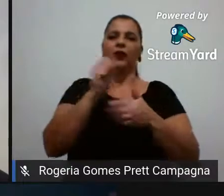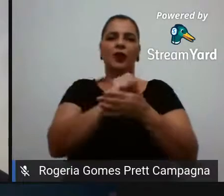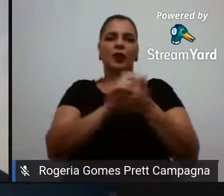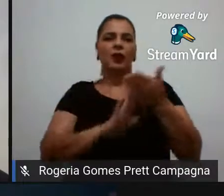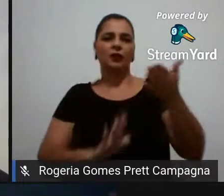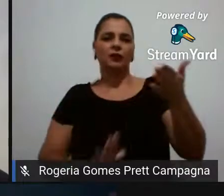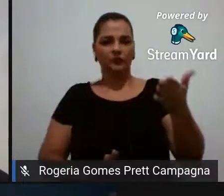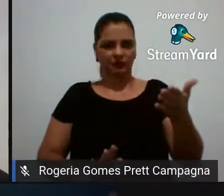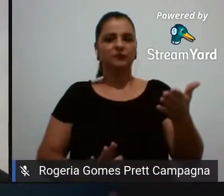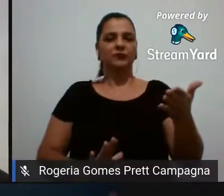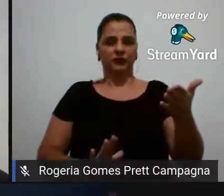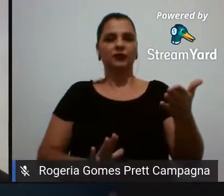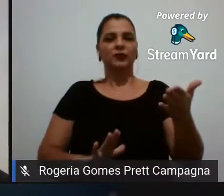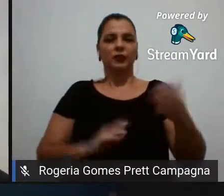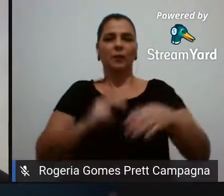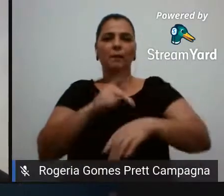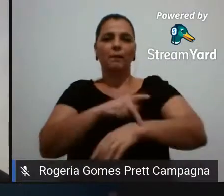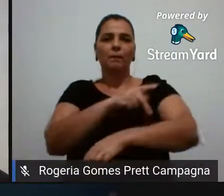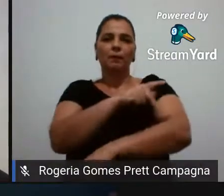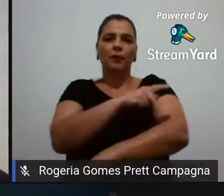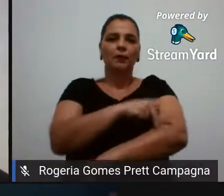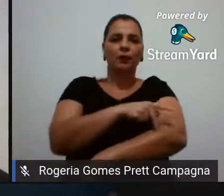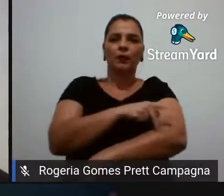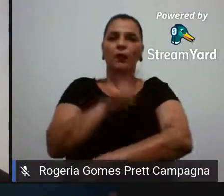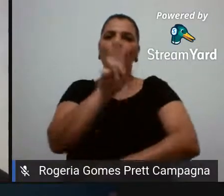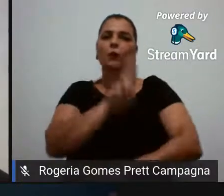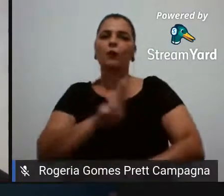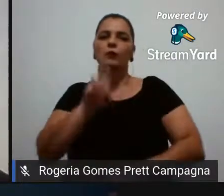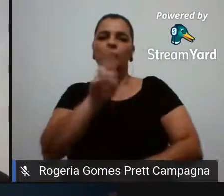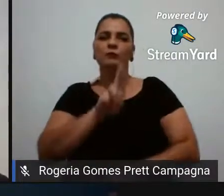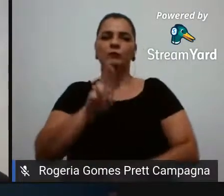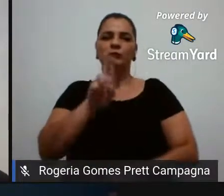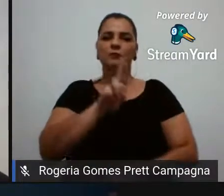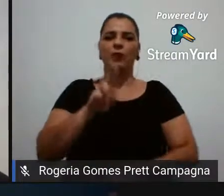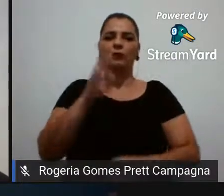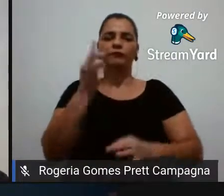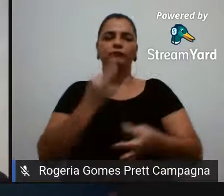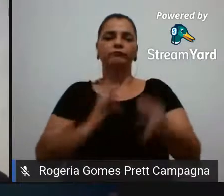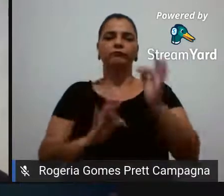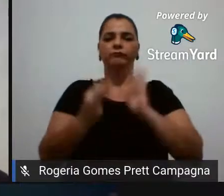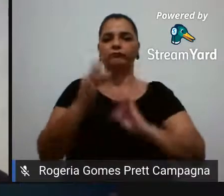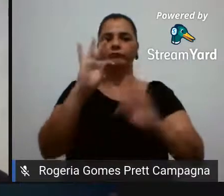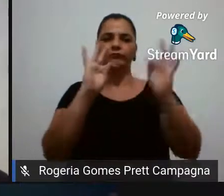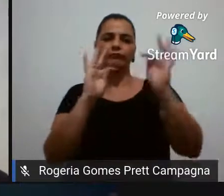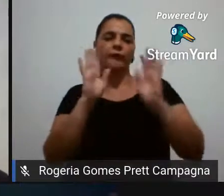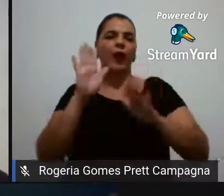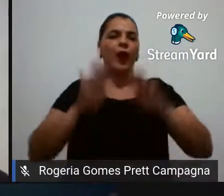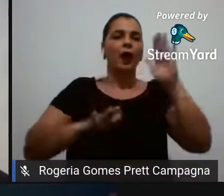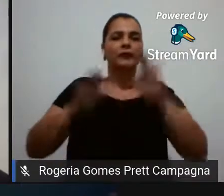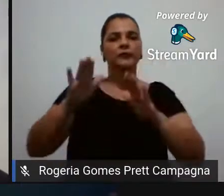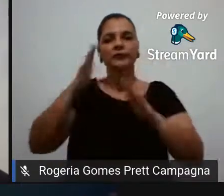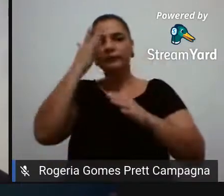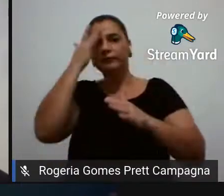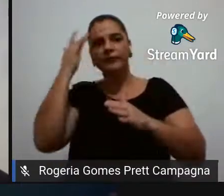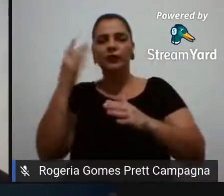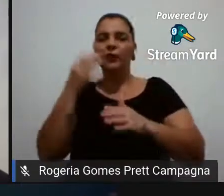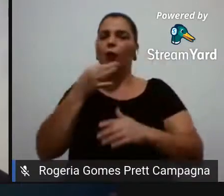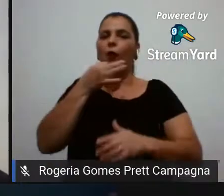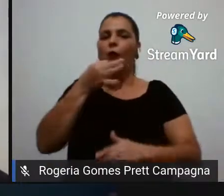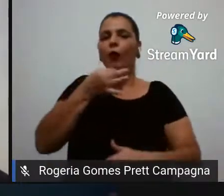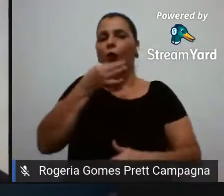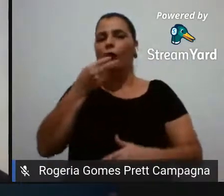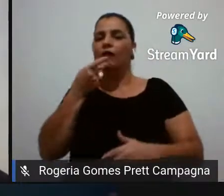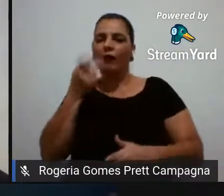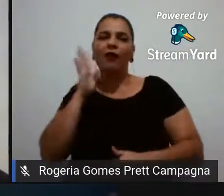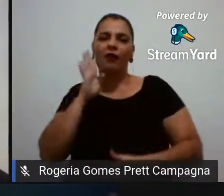o uso de tecnologia, e, via de regra, aparece um comentário do tipo, olha, isso é muito legal, mas